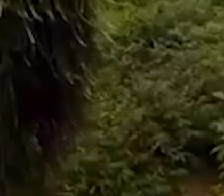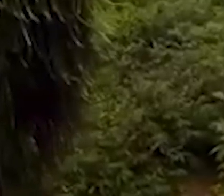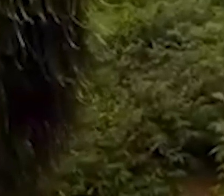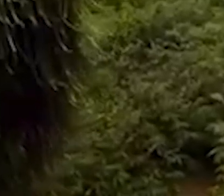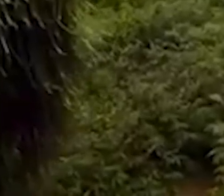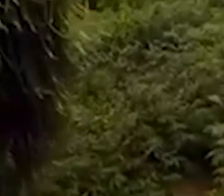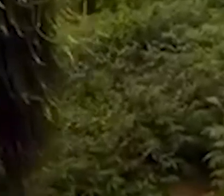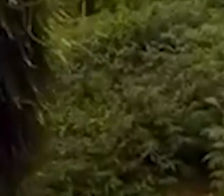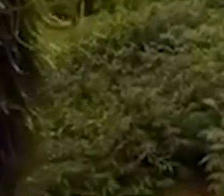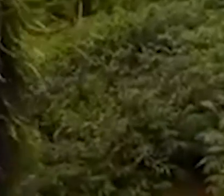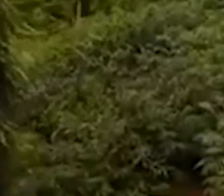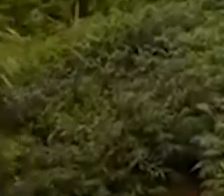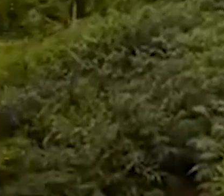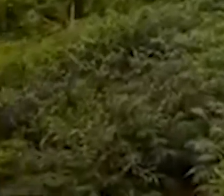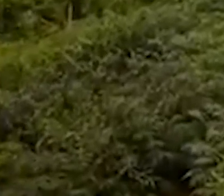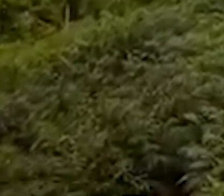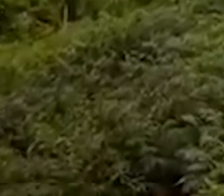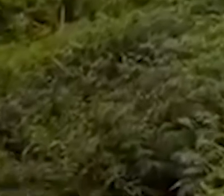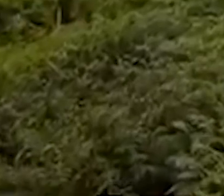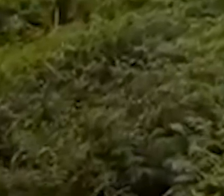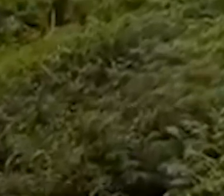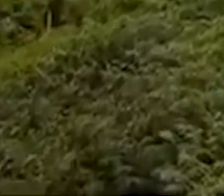Viva enquanto há tempo.